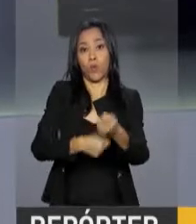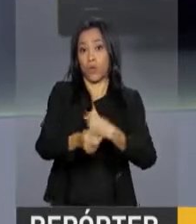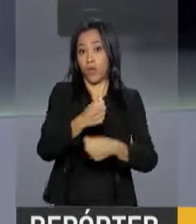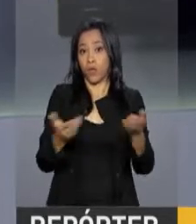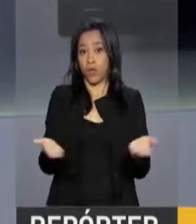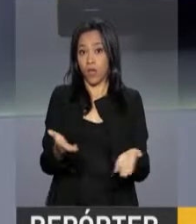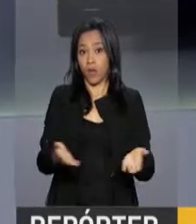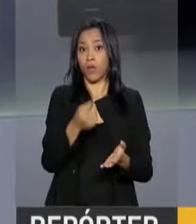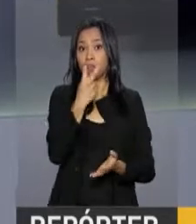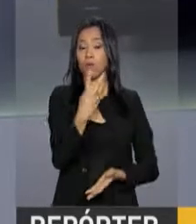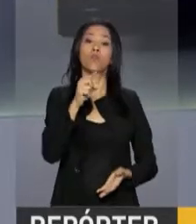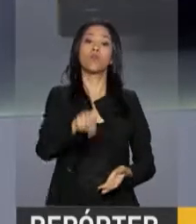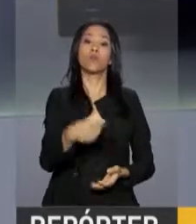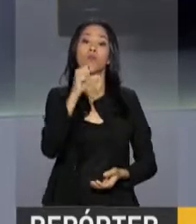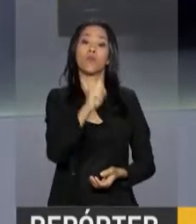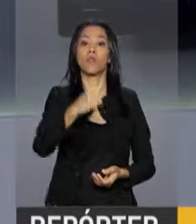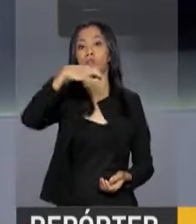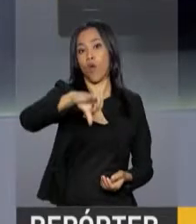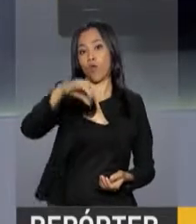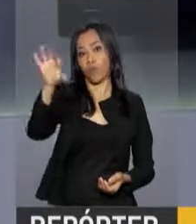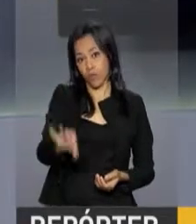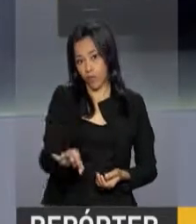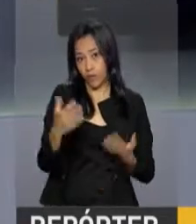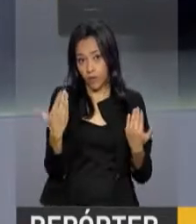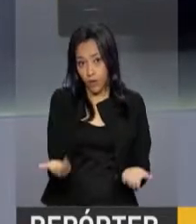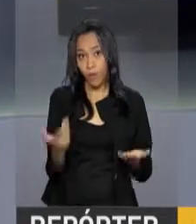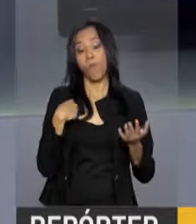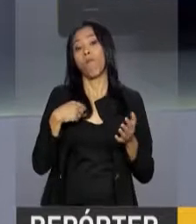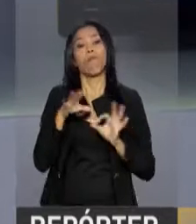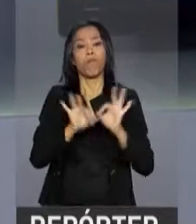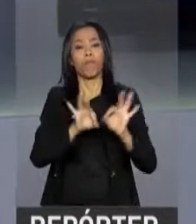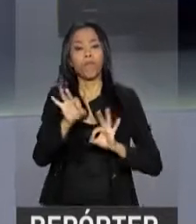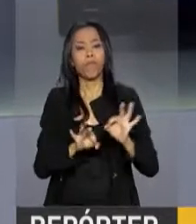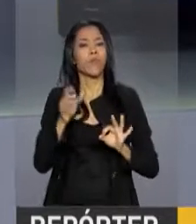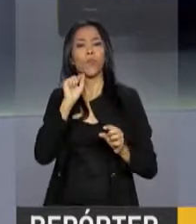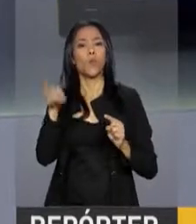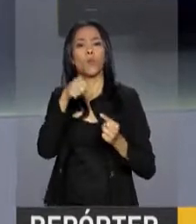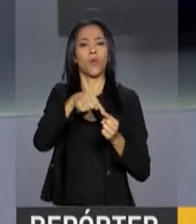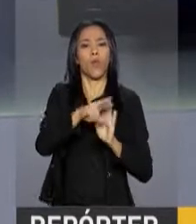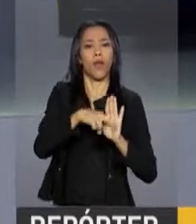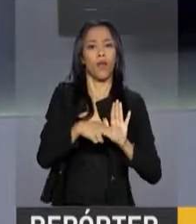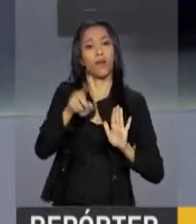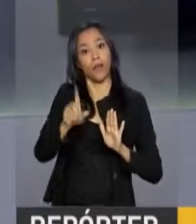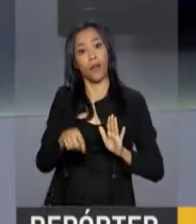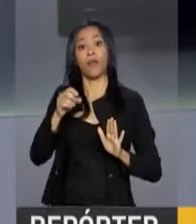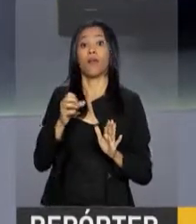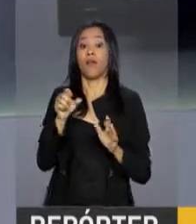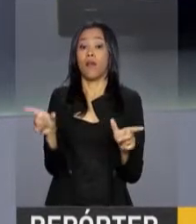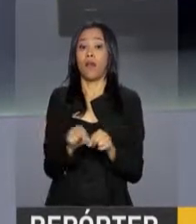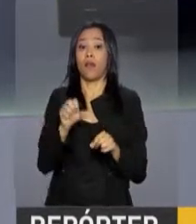para 2,89 por cento as projeções levam em consideração a taxa básica de juros a selic